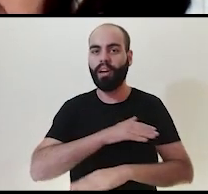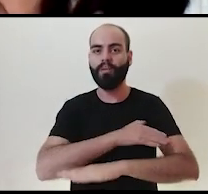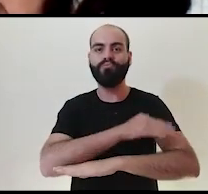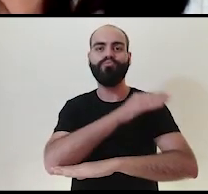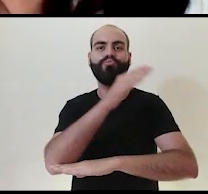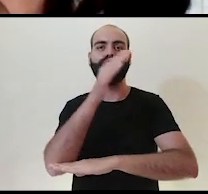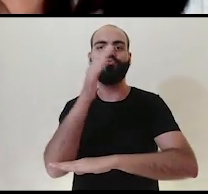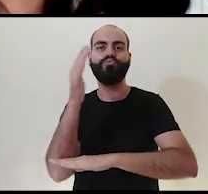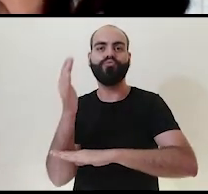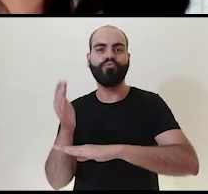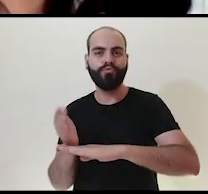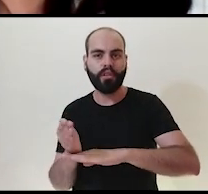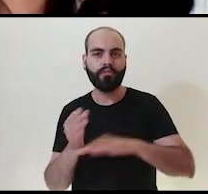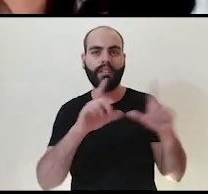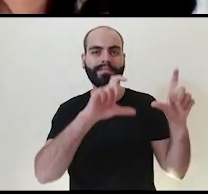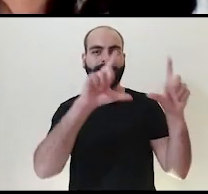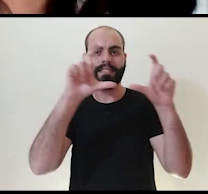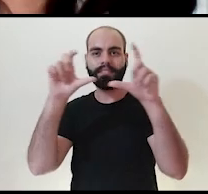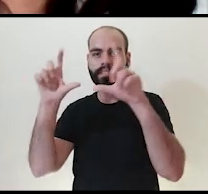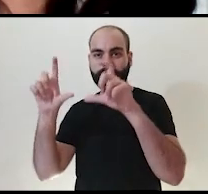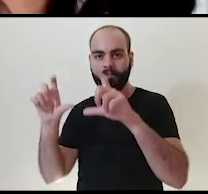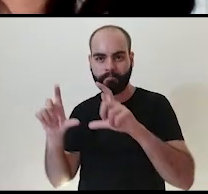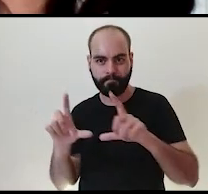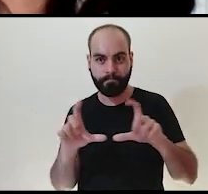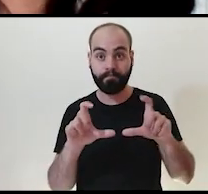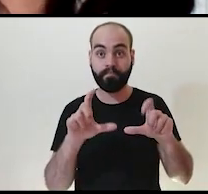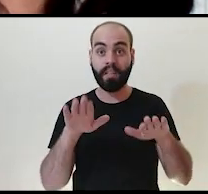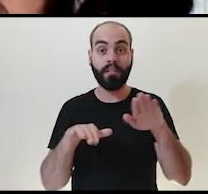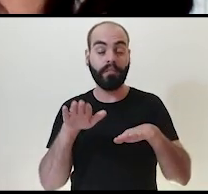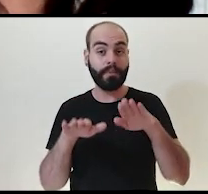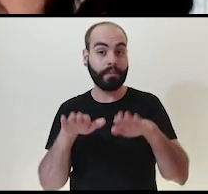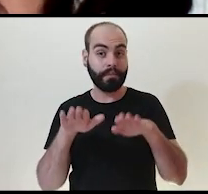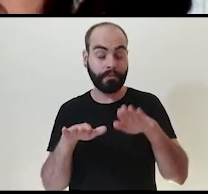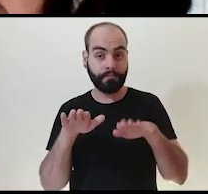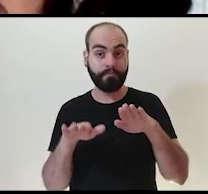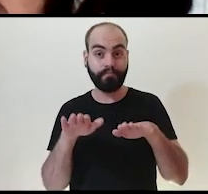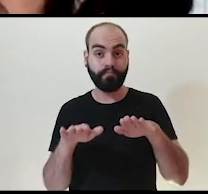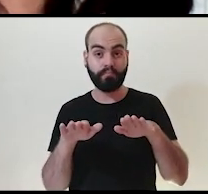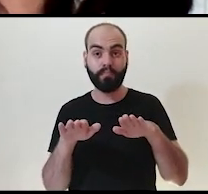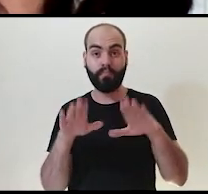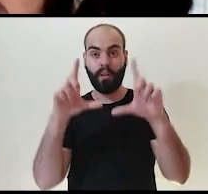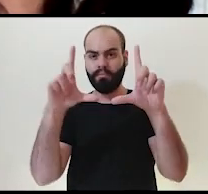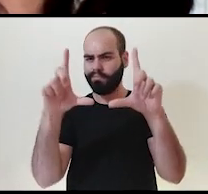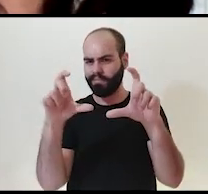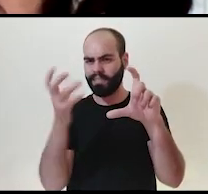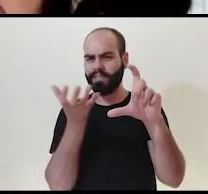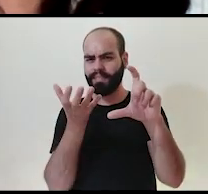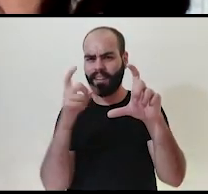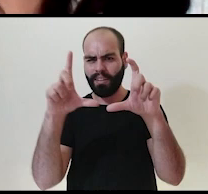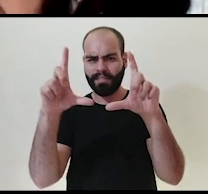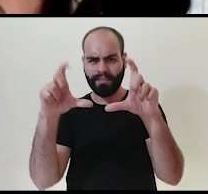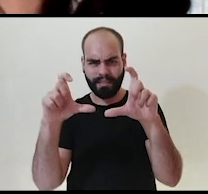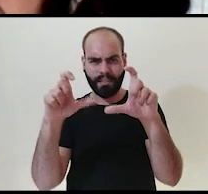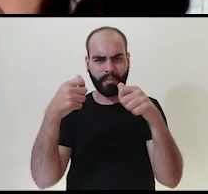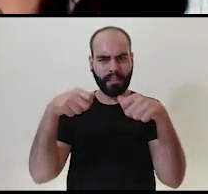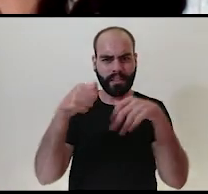tiver luz para poder fotografar, é lógico que dependendo da cena que você quer capturar, você vai ali ter